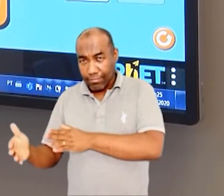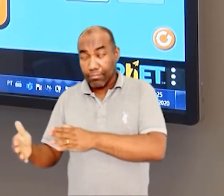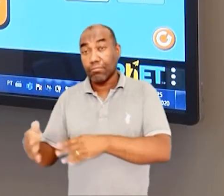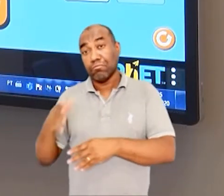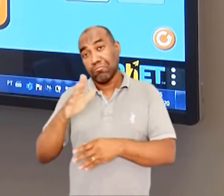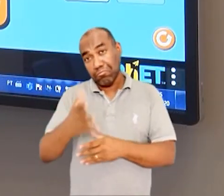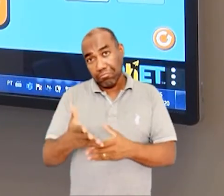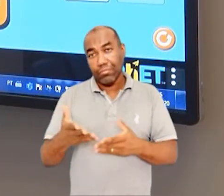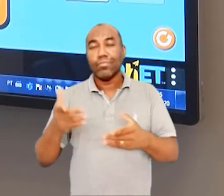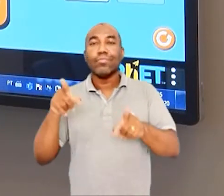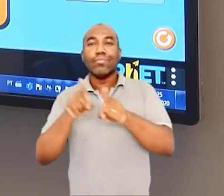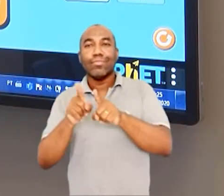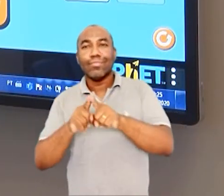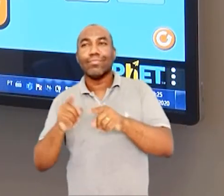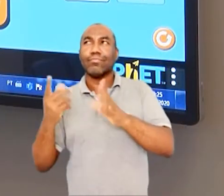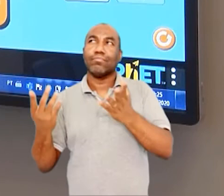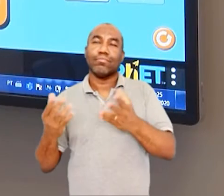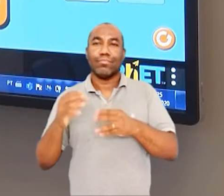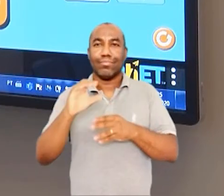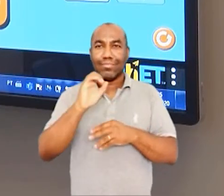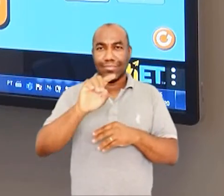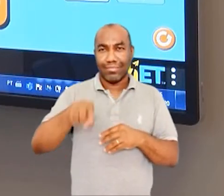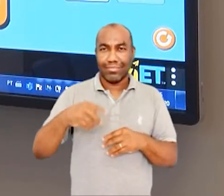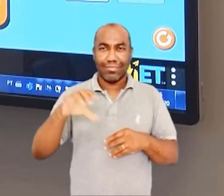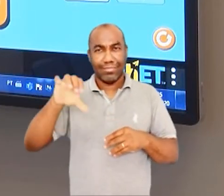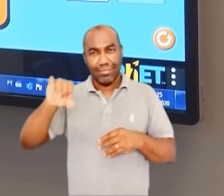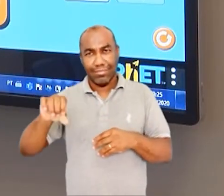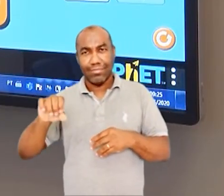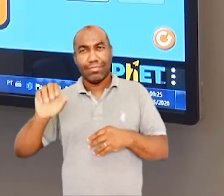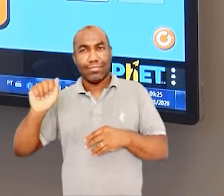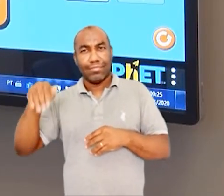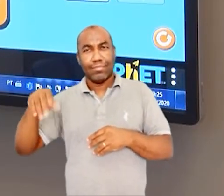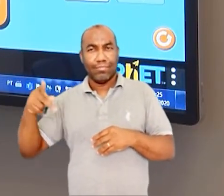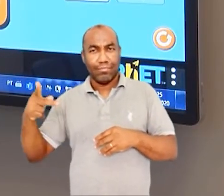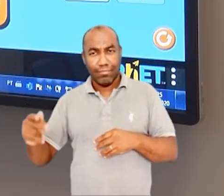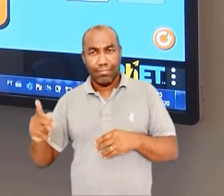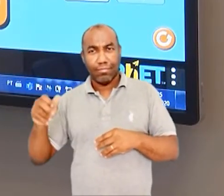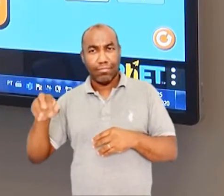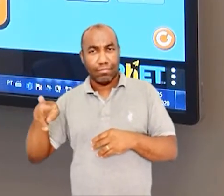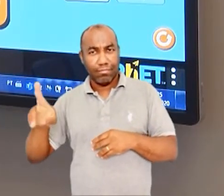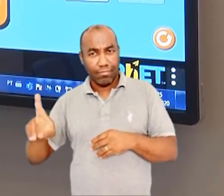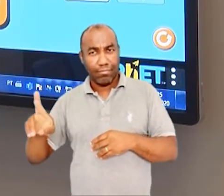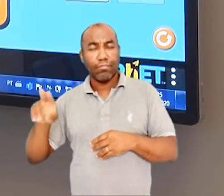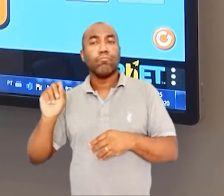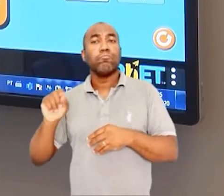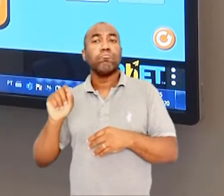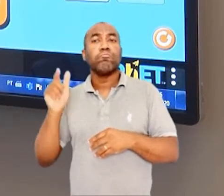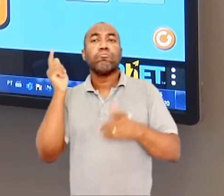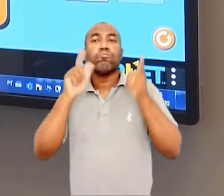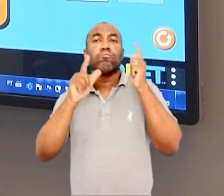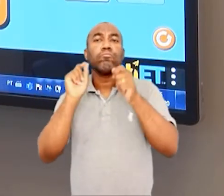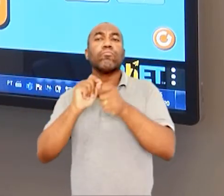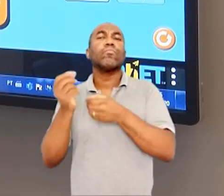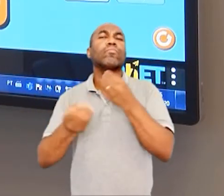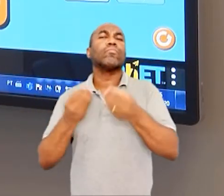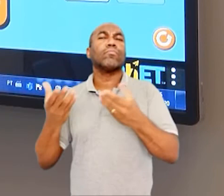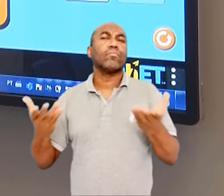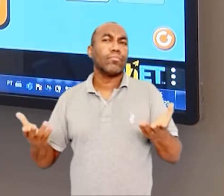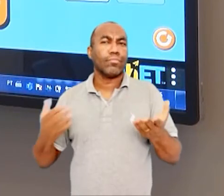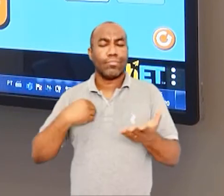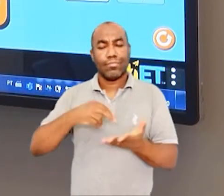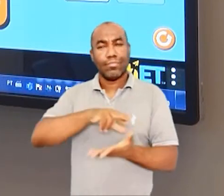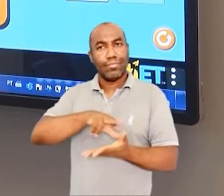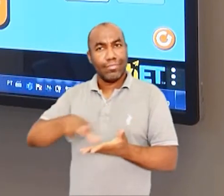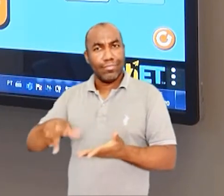seja reduzida para 0,9 ampere, 2 resistores em série vai fazer a intensidade de